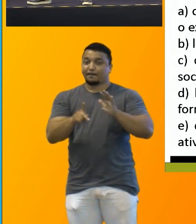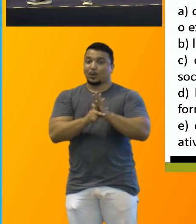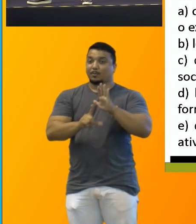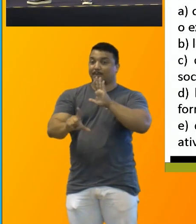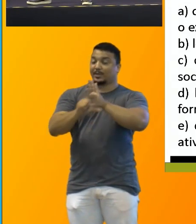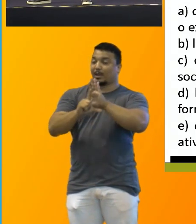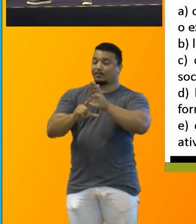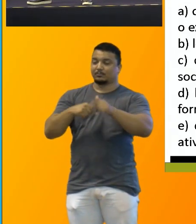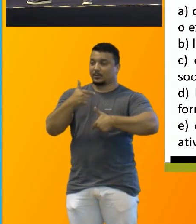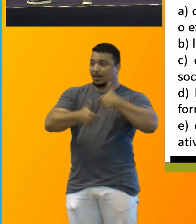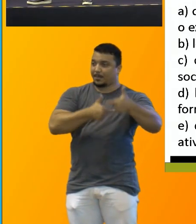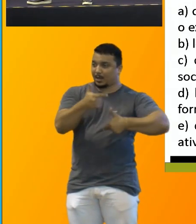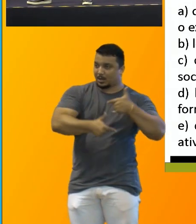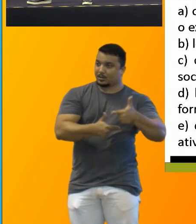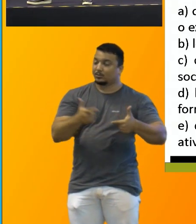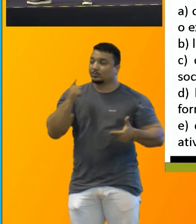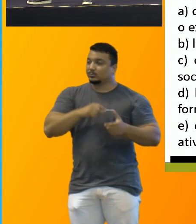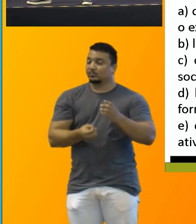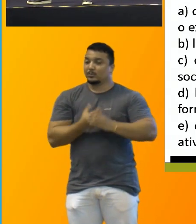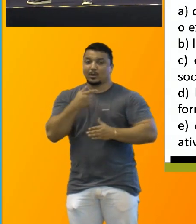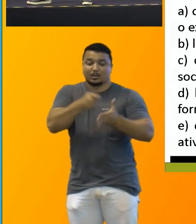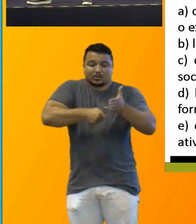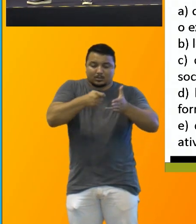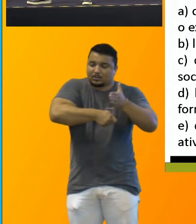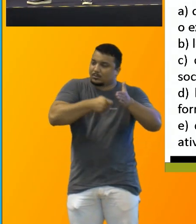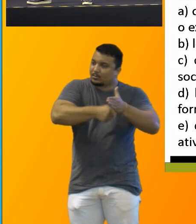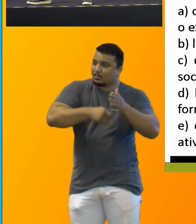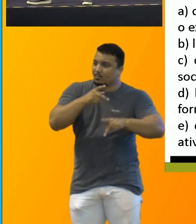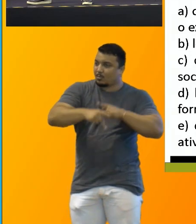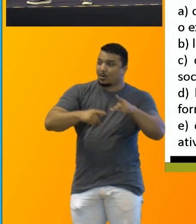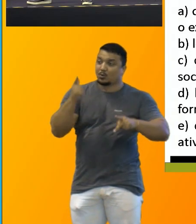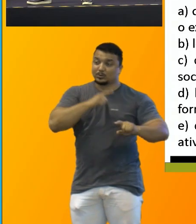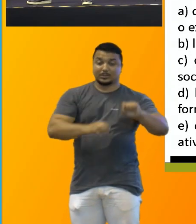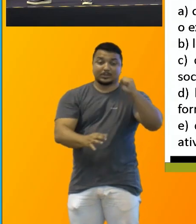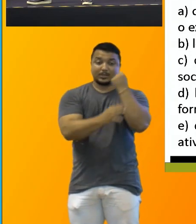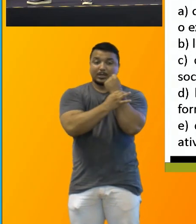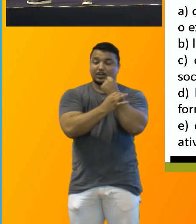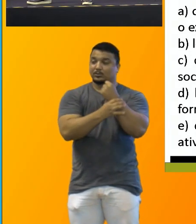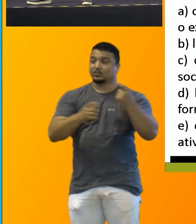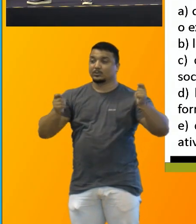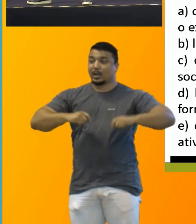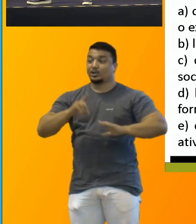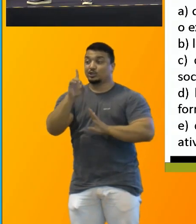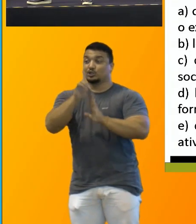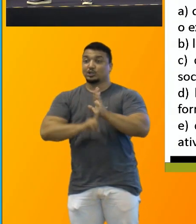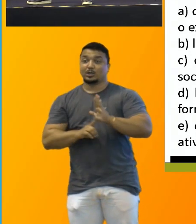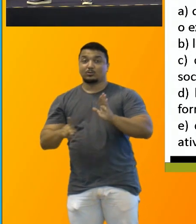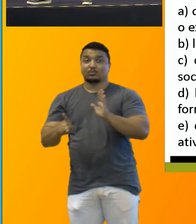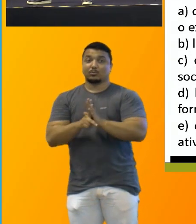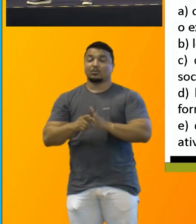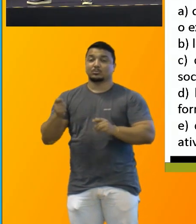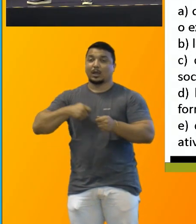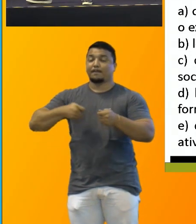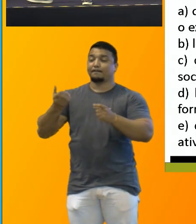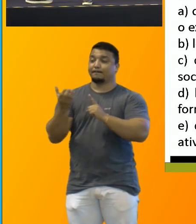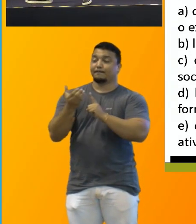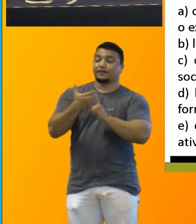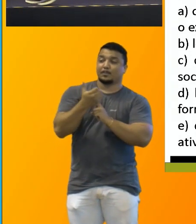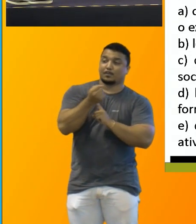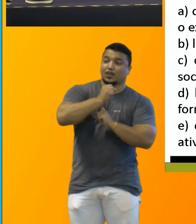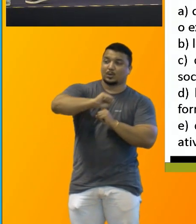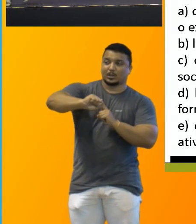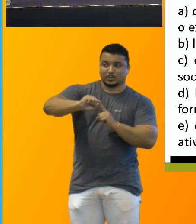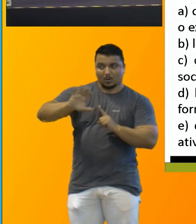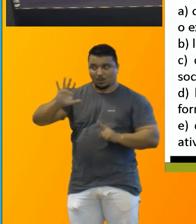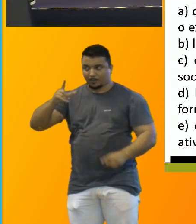que atendeu reivindicações dos operários, garantindo-lhes vários direitos e formas de proteção. Deixa eu lhe